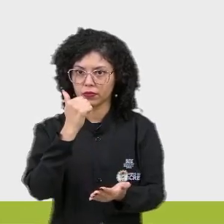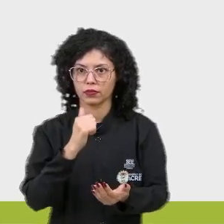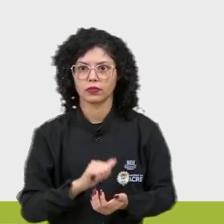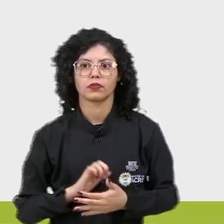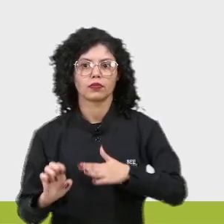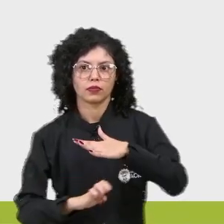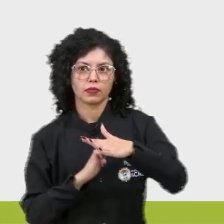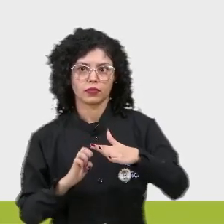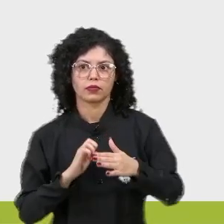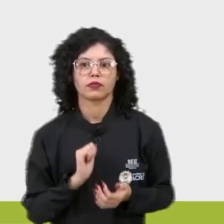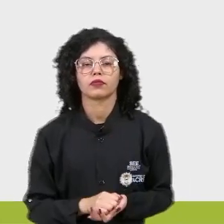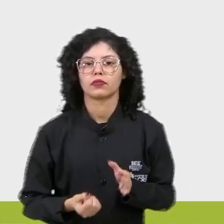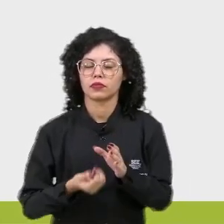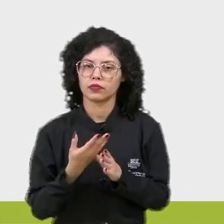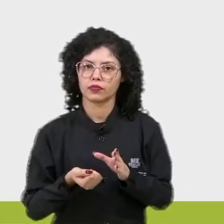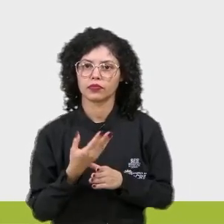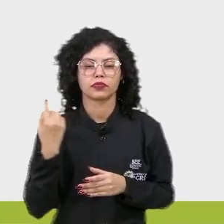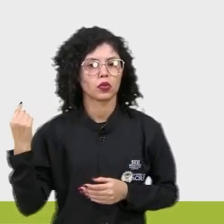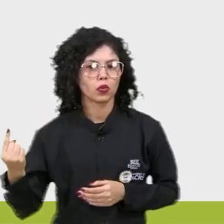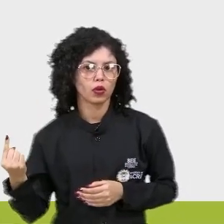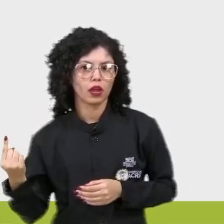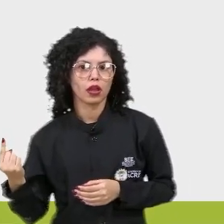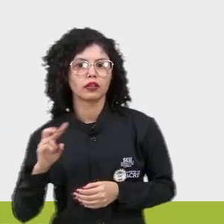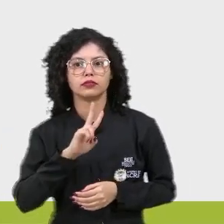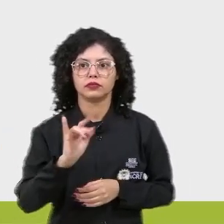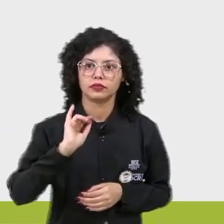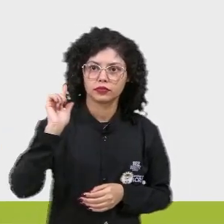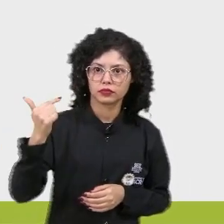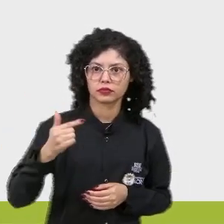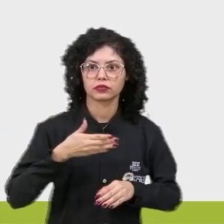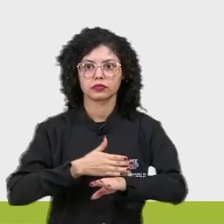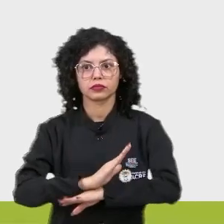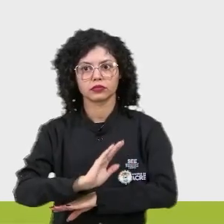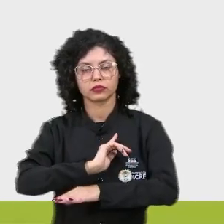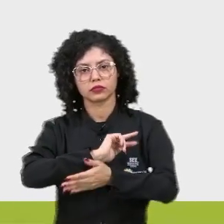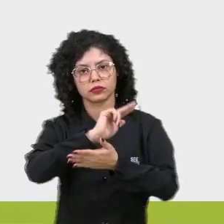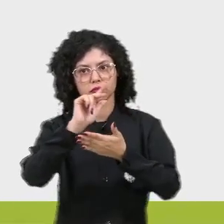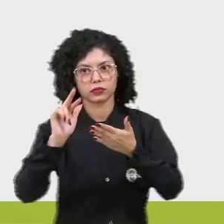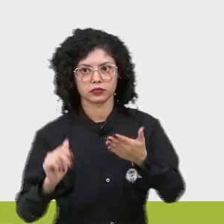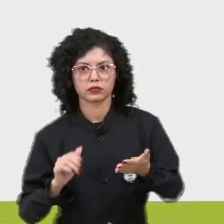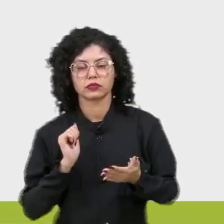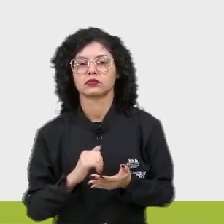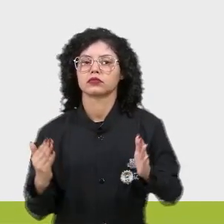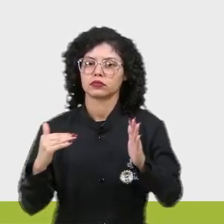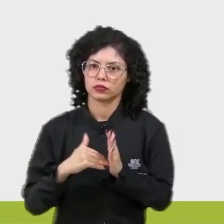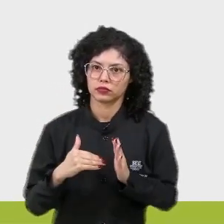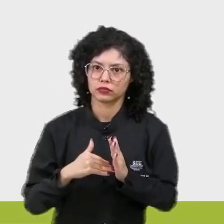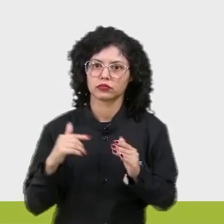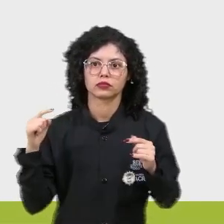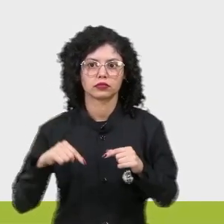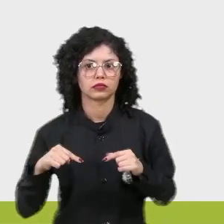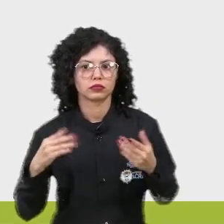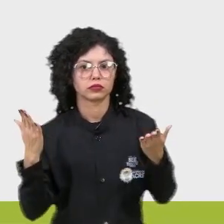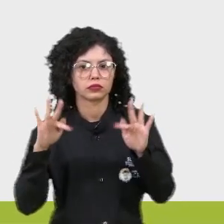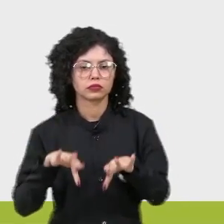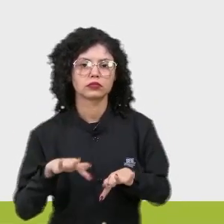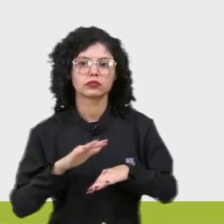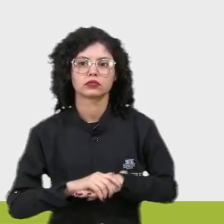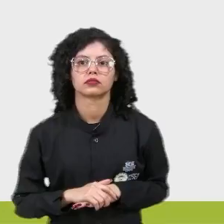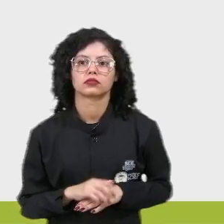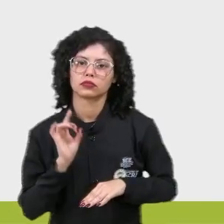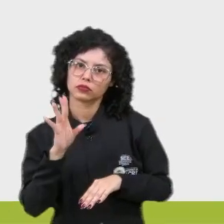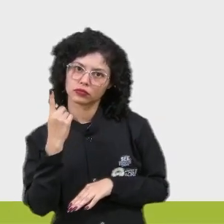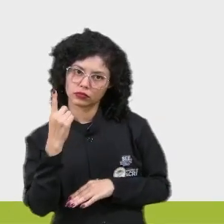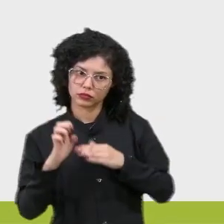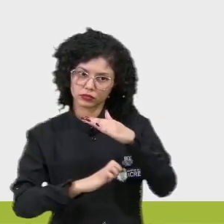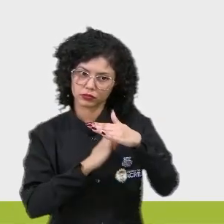por uma empresa. Então, o produto sai de um determinado local, pode passear por vários modais ali até chegar ao seu destino final, e apenas